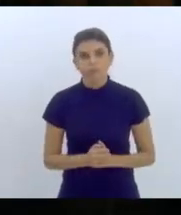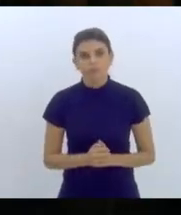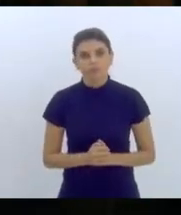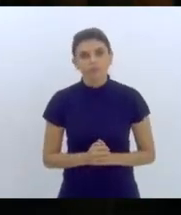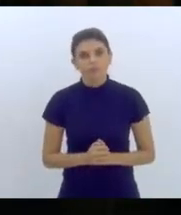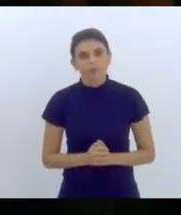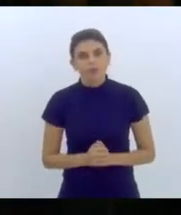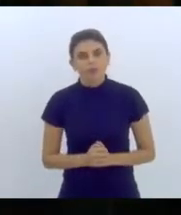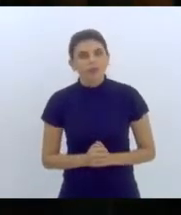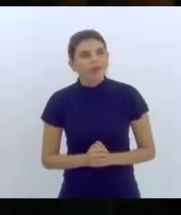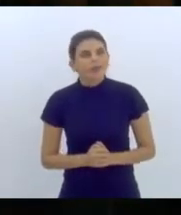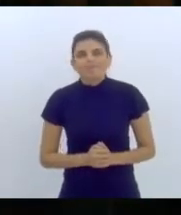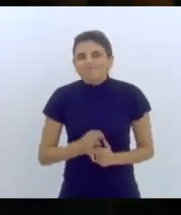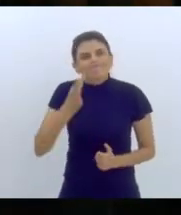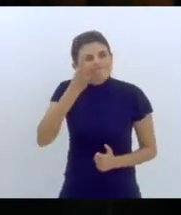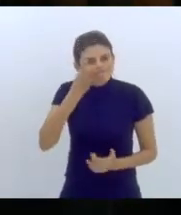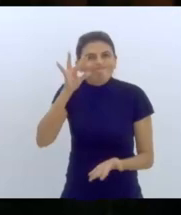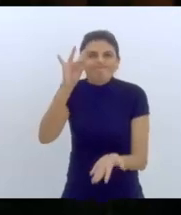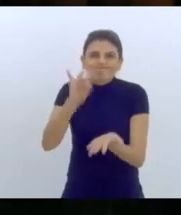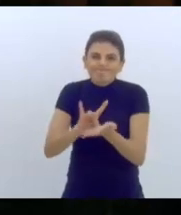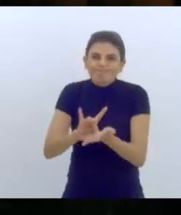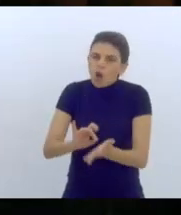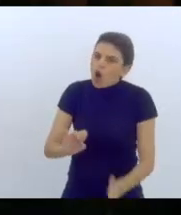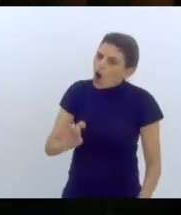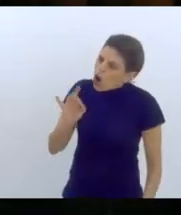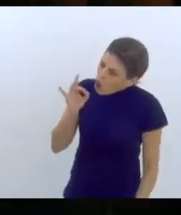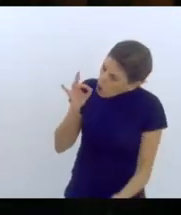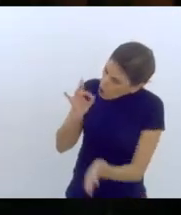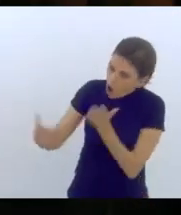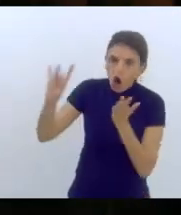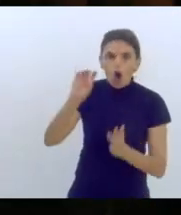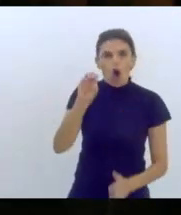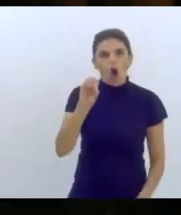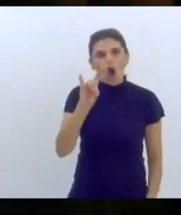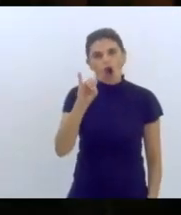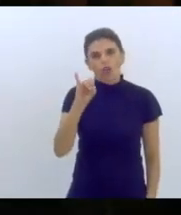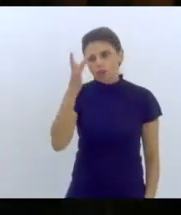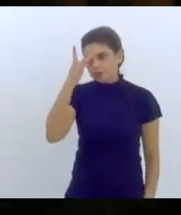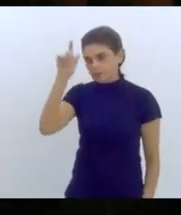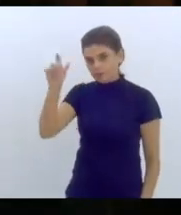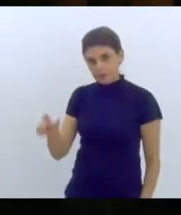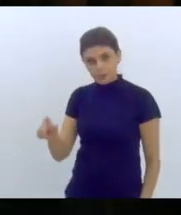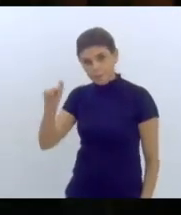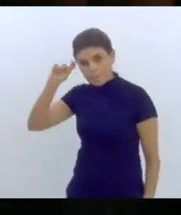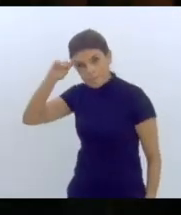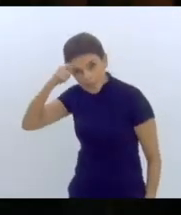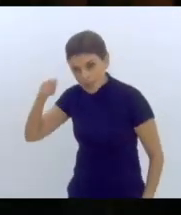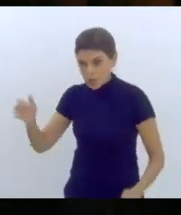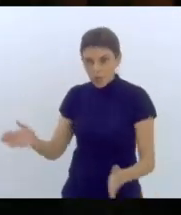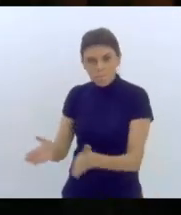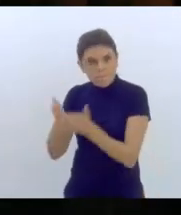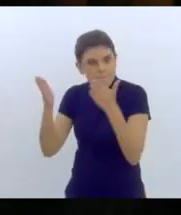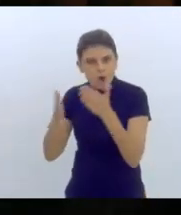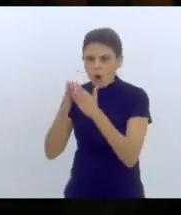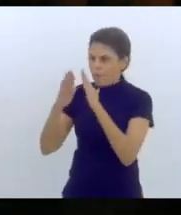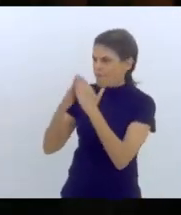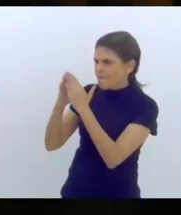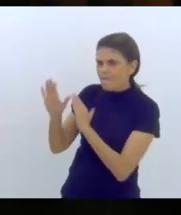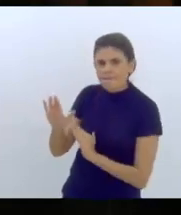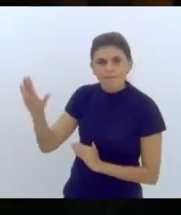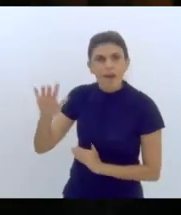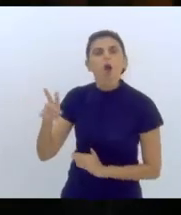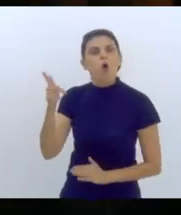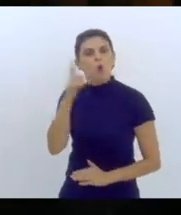muito concreta sobre o ódio ao pobre, ao preto, ao favelado, que ousaram sobreviver. Porque,